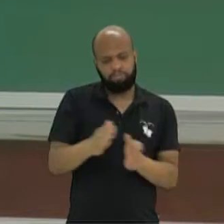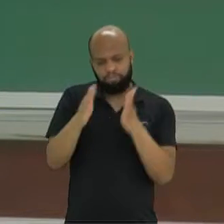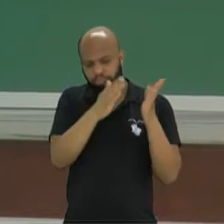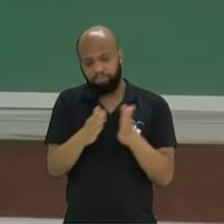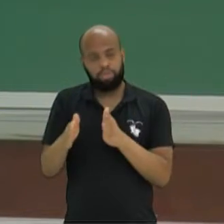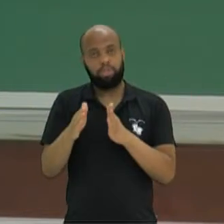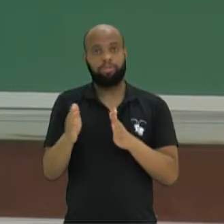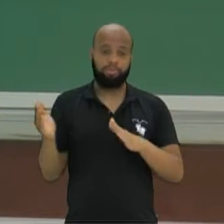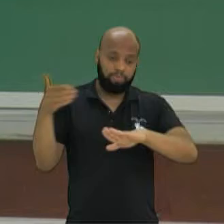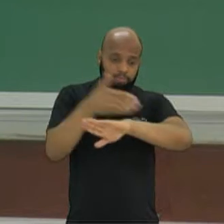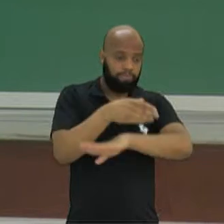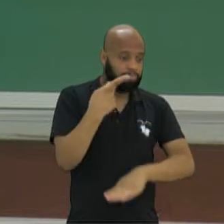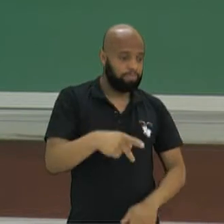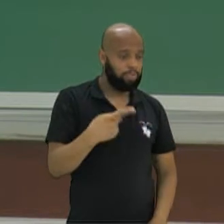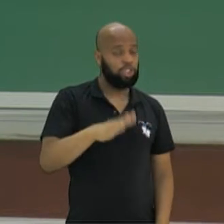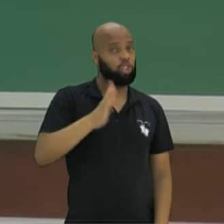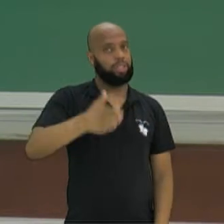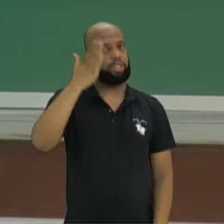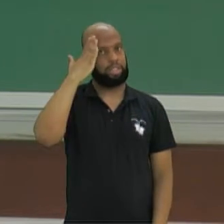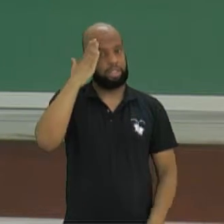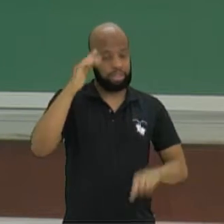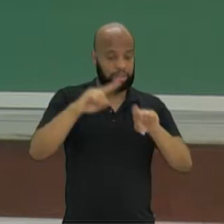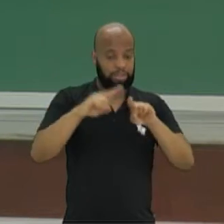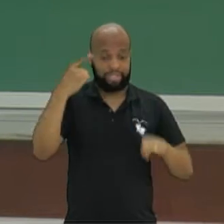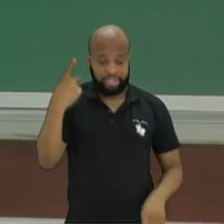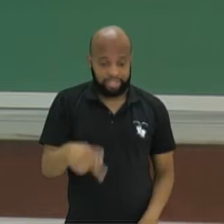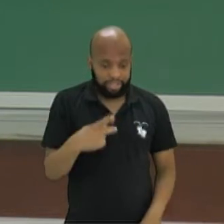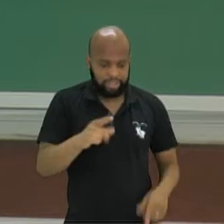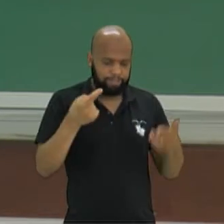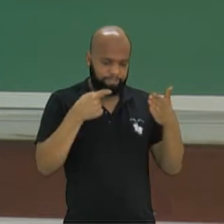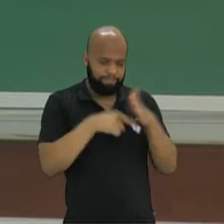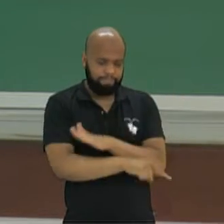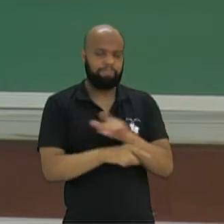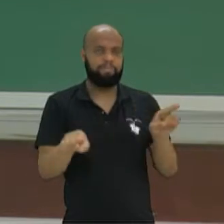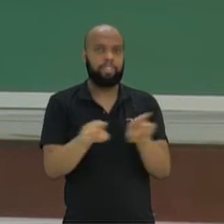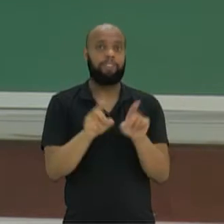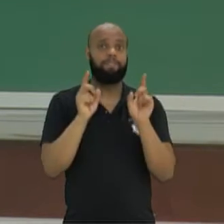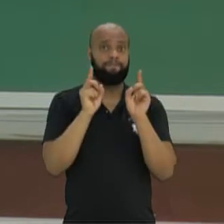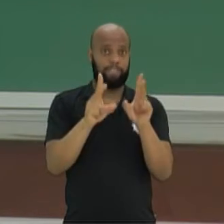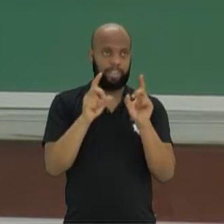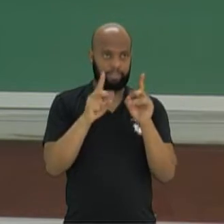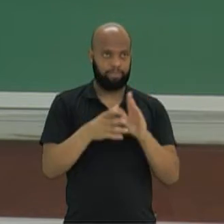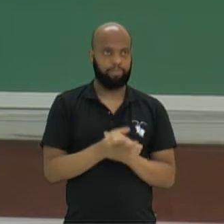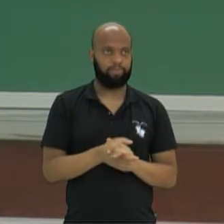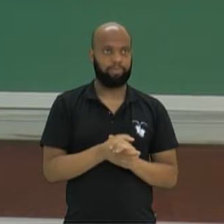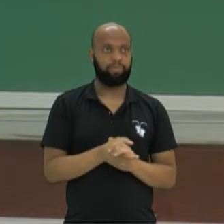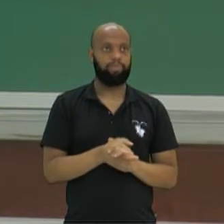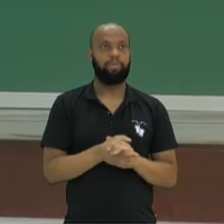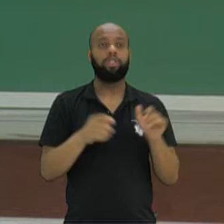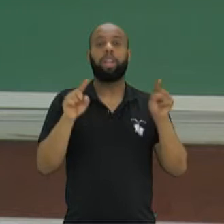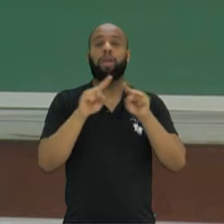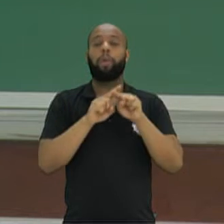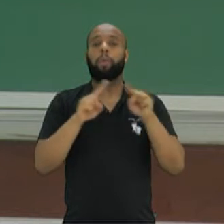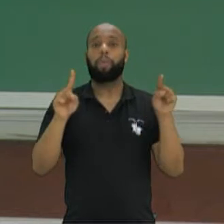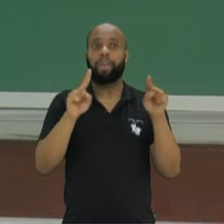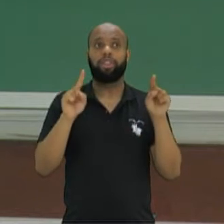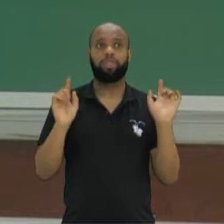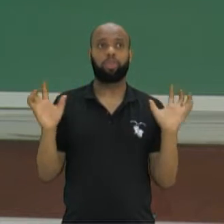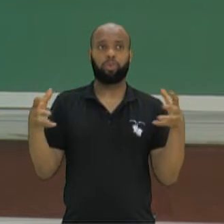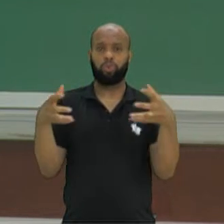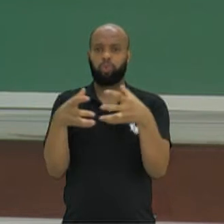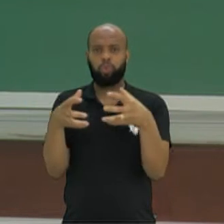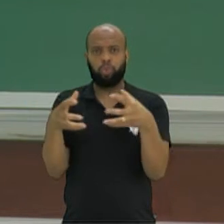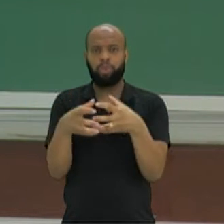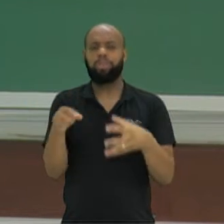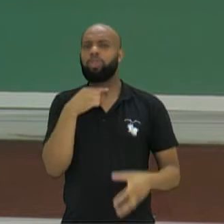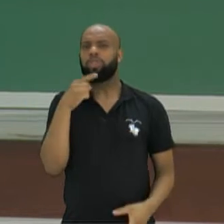para cá tendo um pouquinho de noção. Mas é aqui que eles vão realmente se aprofundar com a venda deles. No entanto, a companhia não